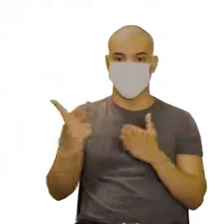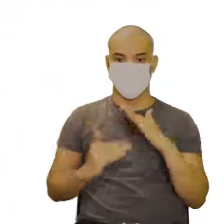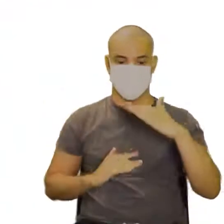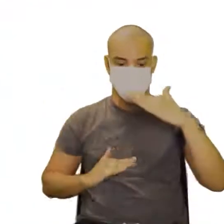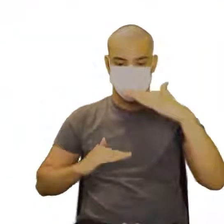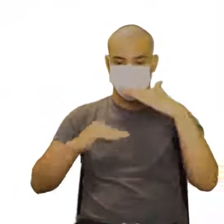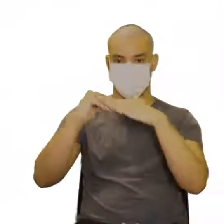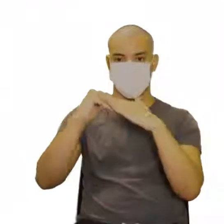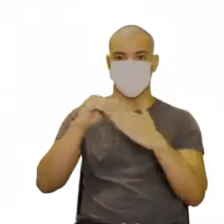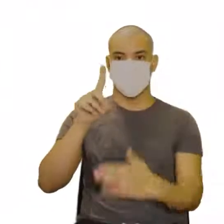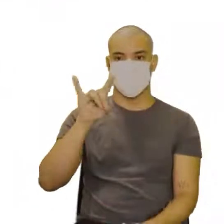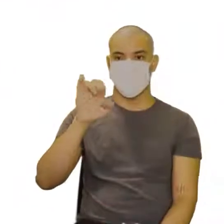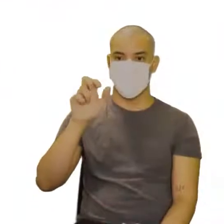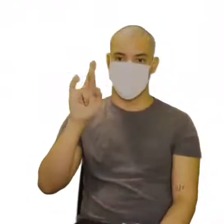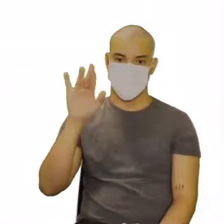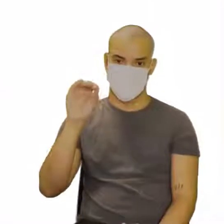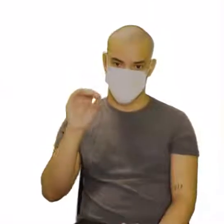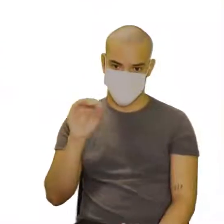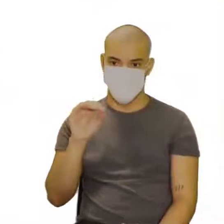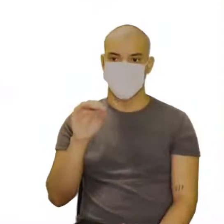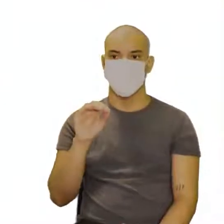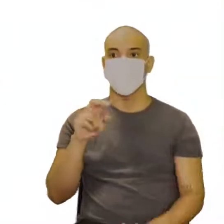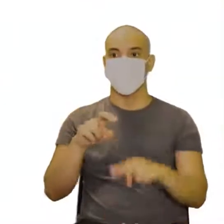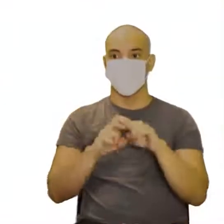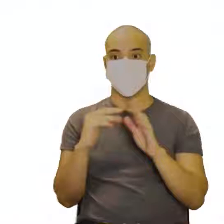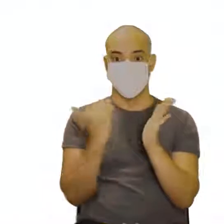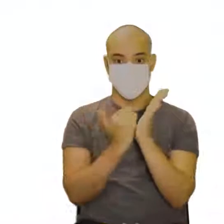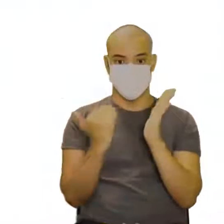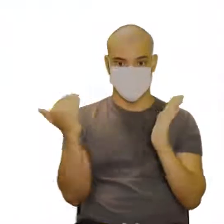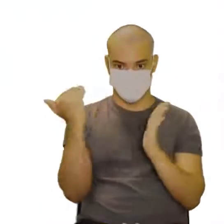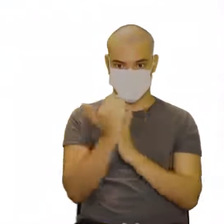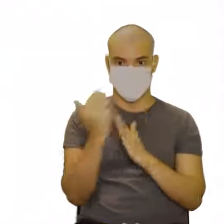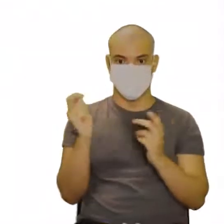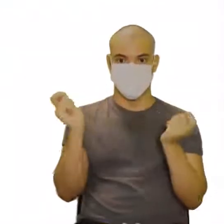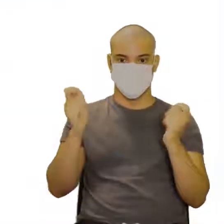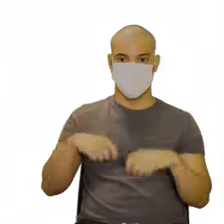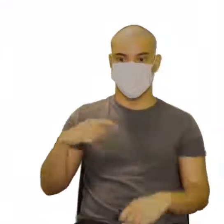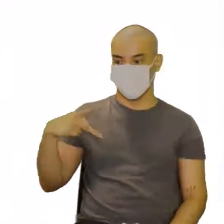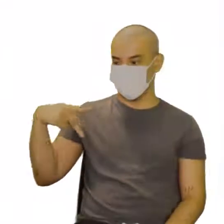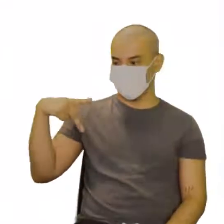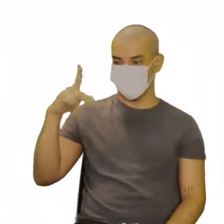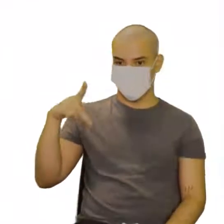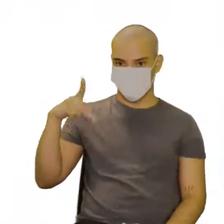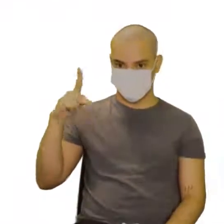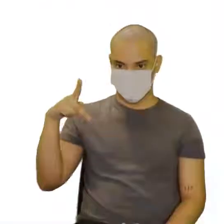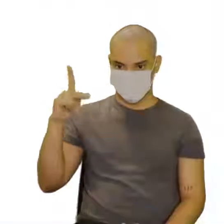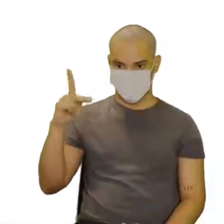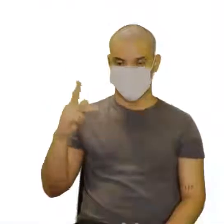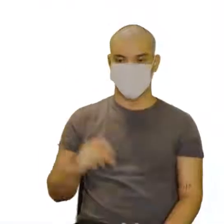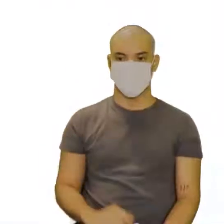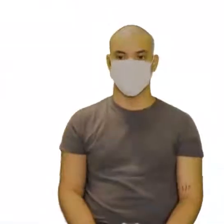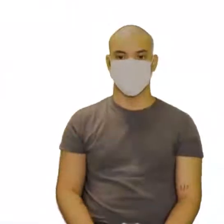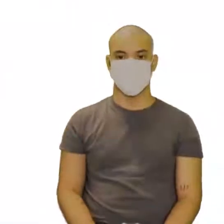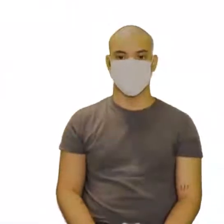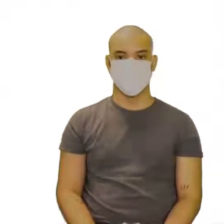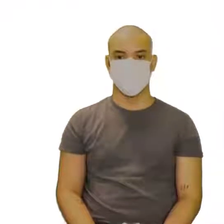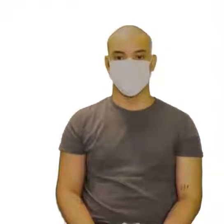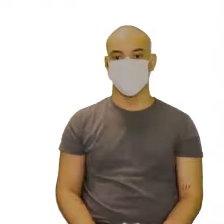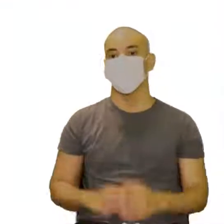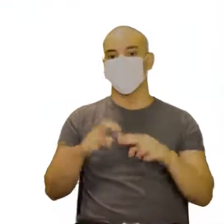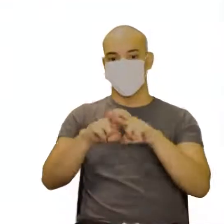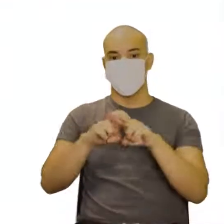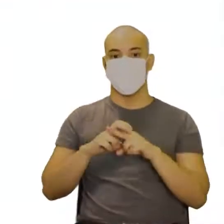com dielétrico. E isso aqui aumenta, né, o fator de capacitância, tá? E aqui, pessoal, no capacitor de